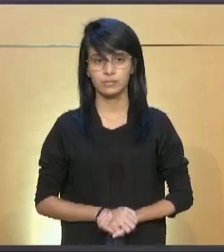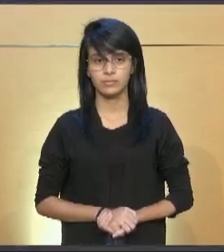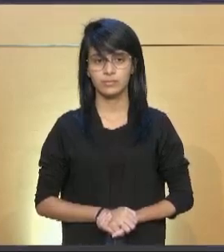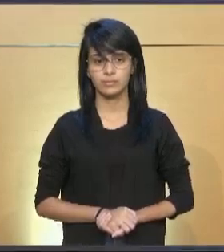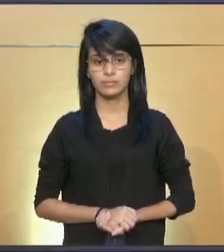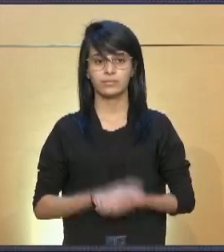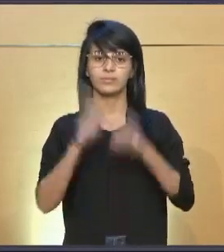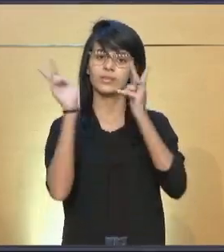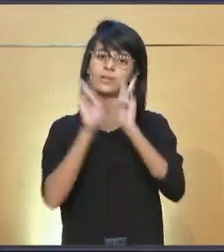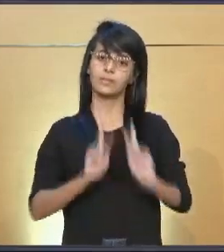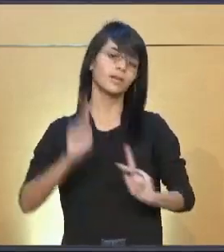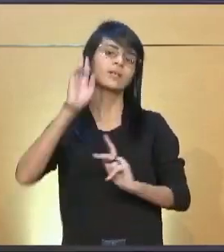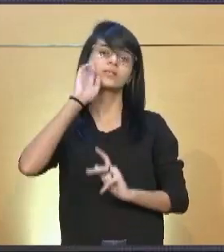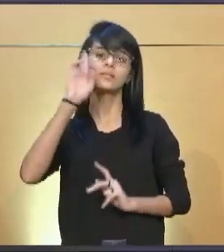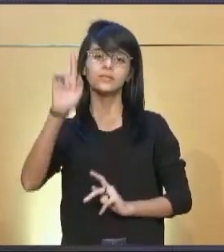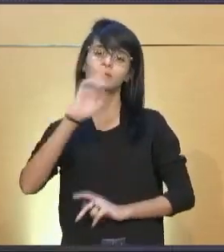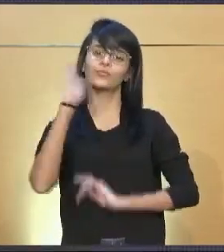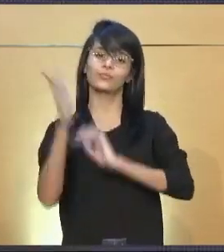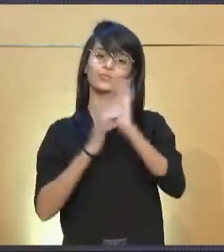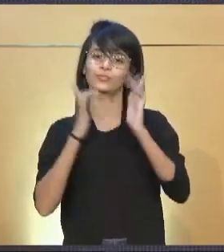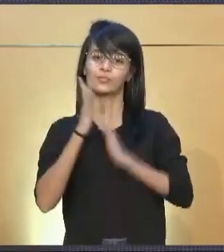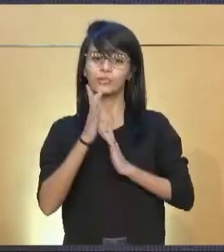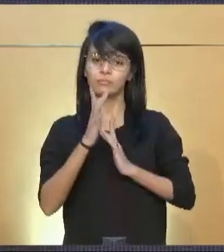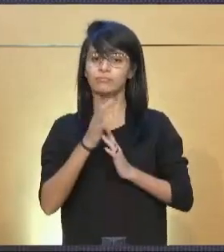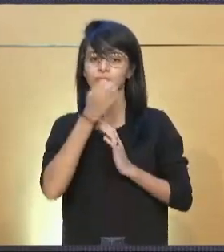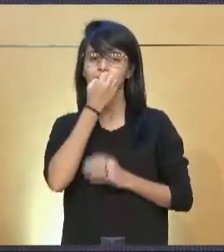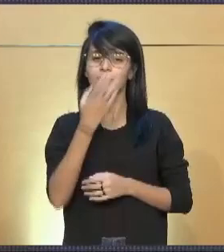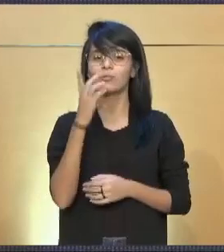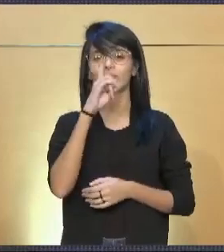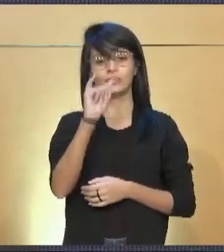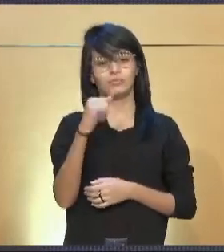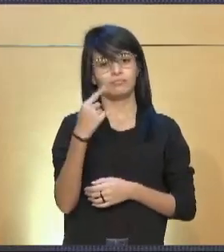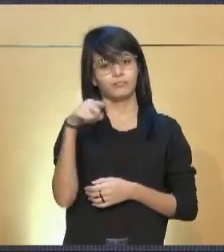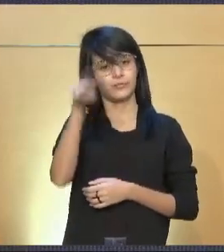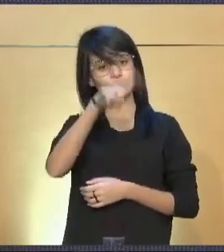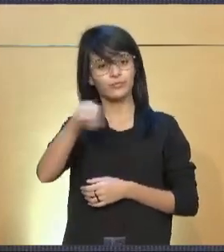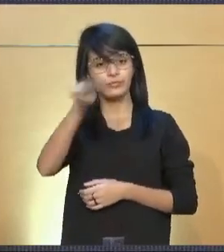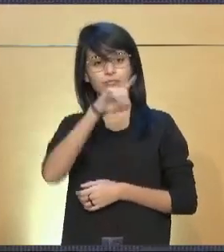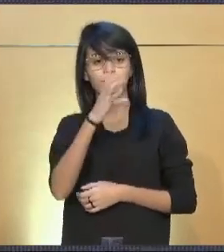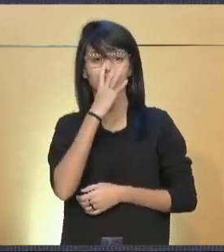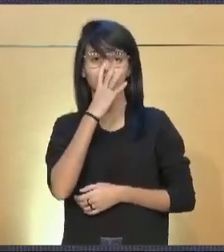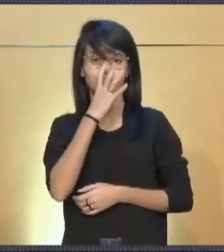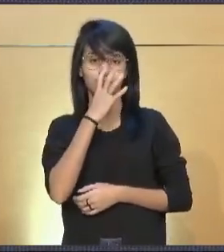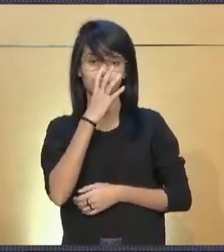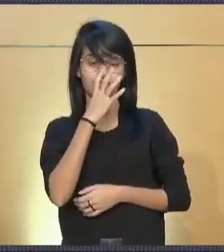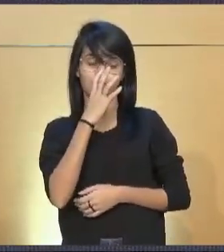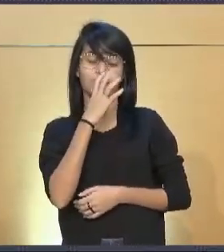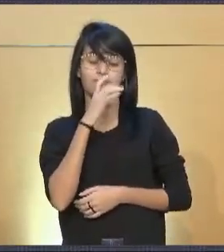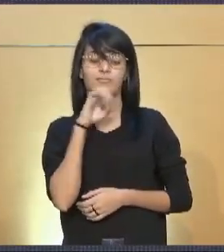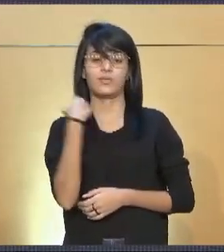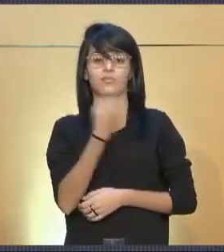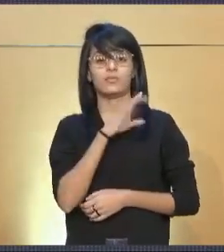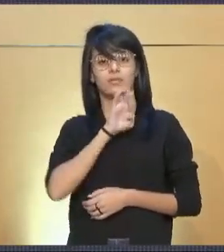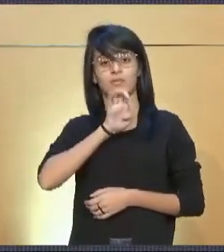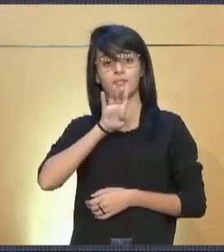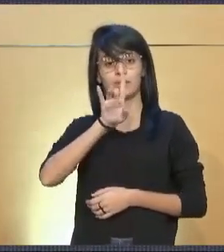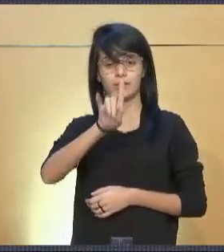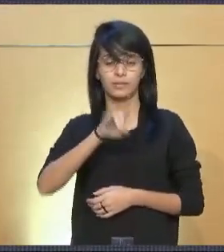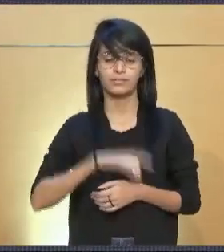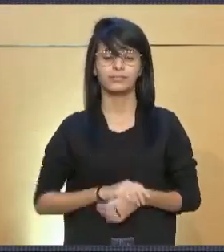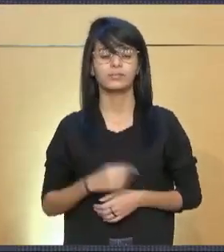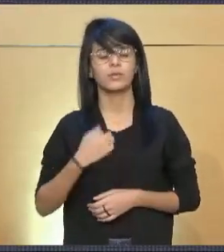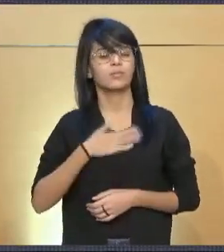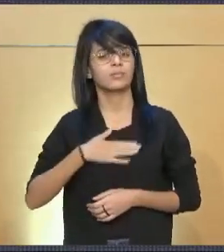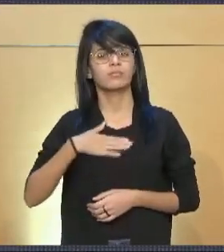A paz do Senhor Jesus, um excelente dia para você que está nos assistindo na nossa escola dominical. É um grande